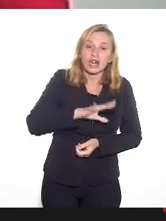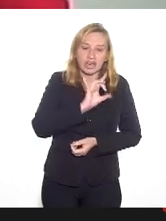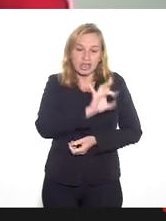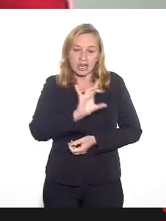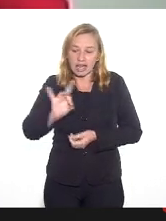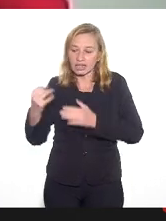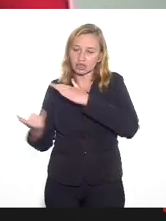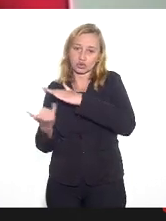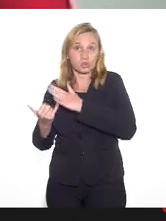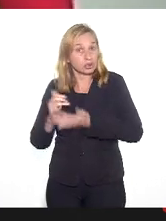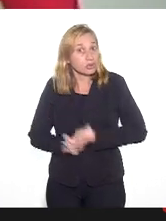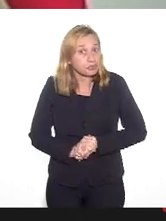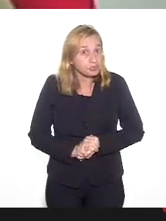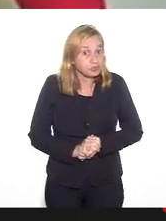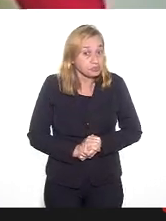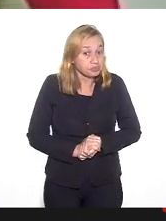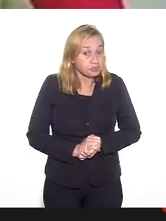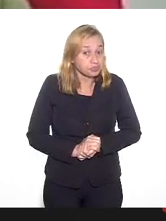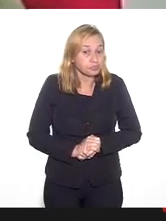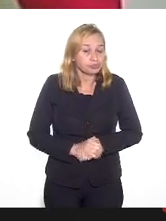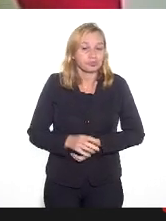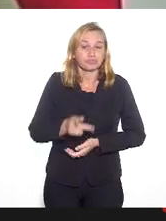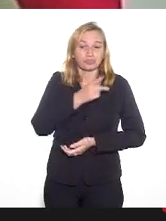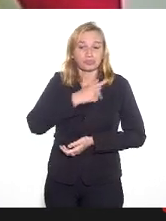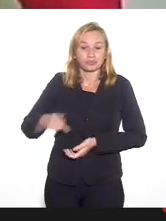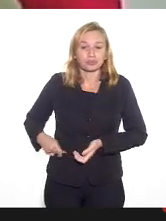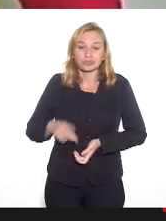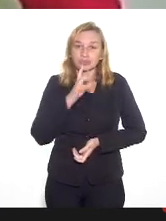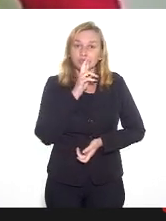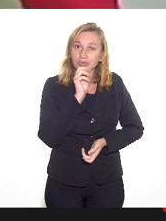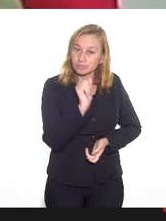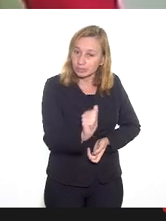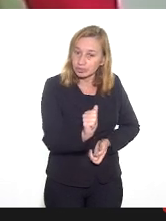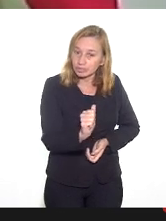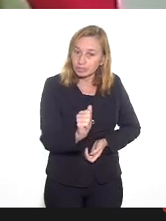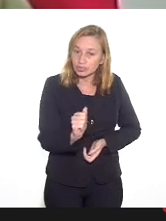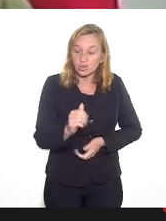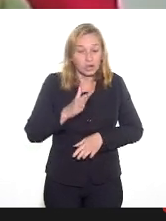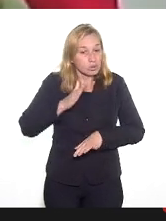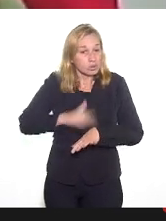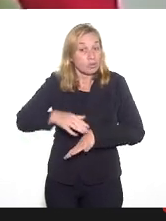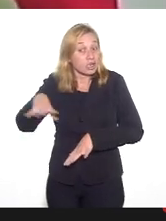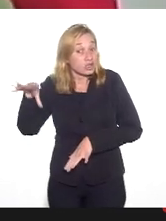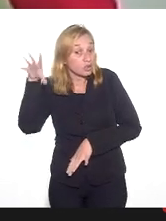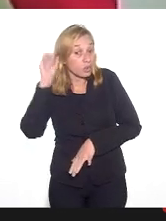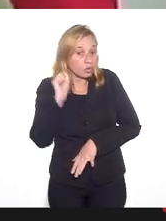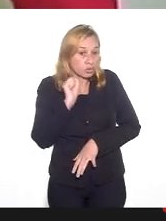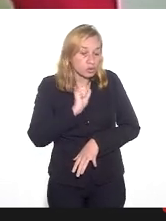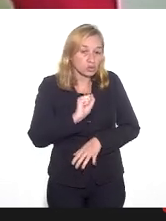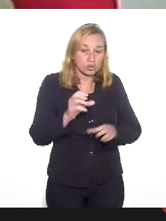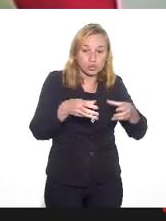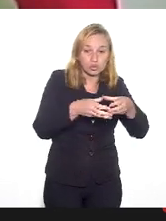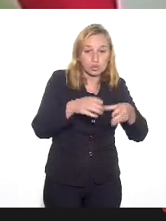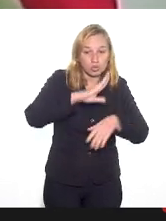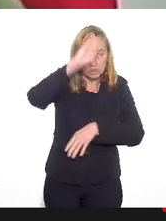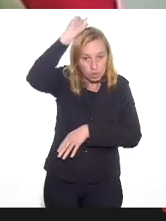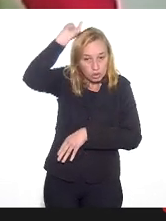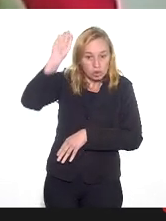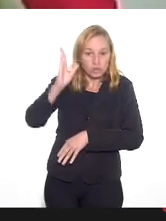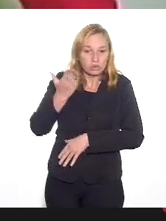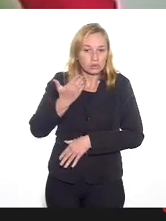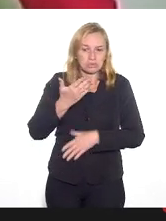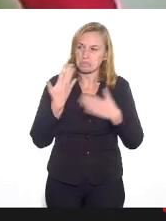instituição. E aí, presidente Rodrigo Amorim, quanto mais eu ouço o Corpo de Bombeiros, todos os